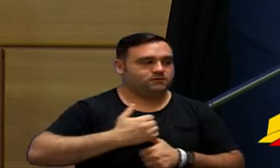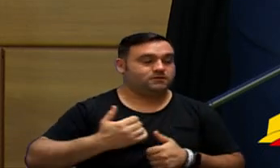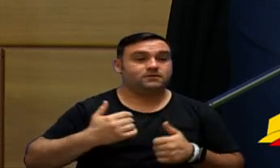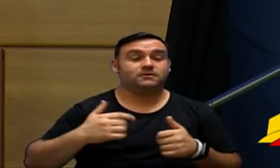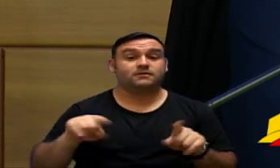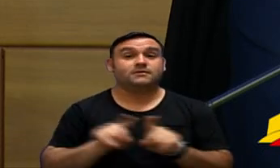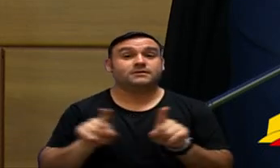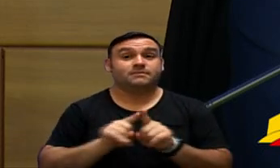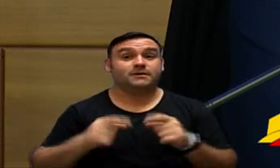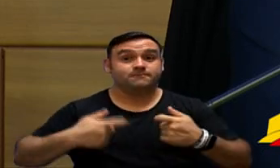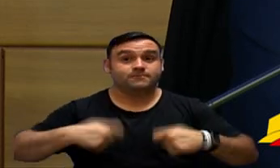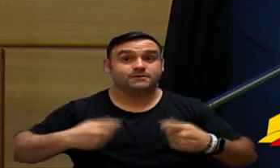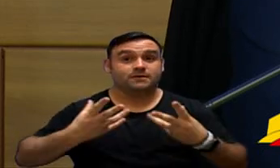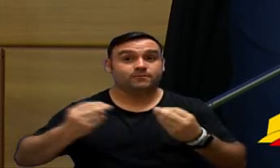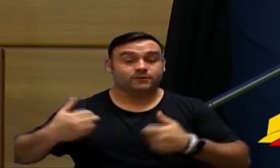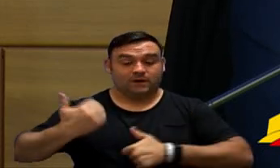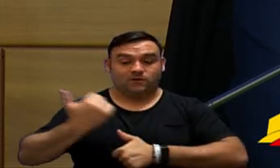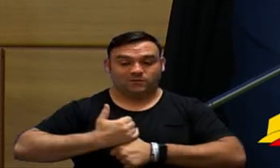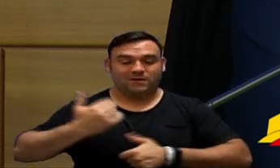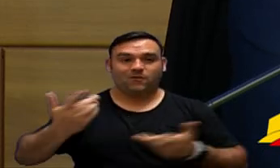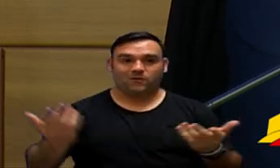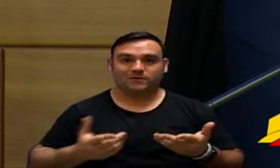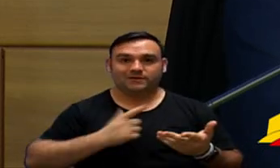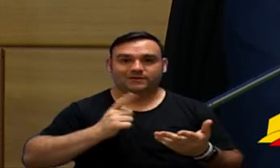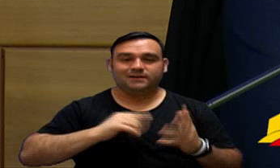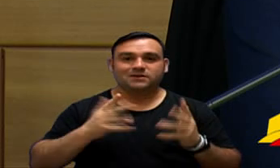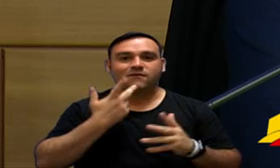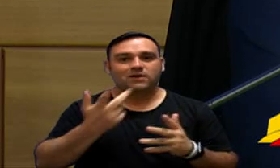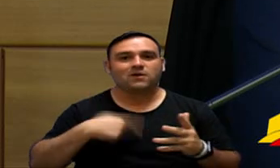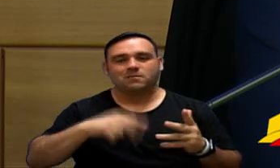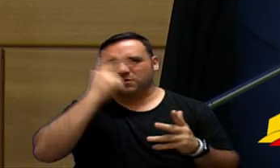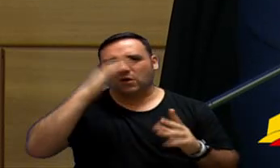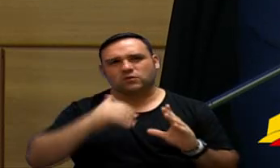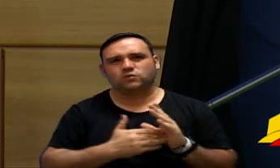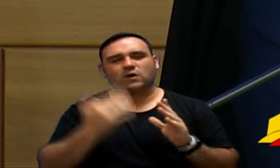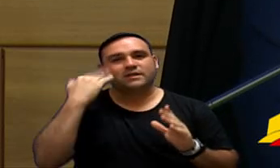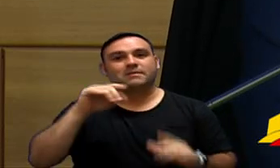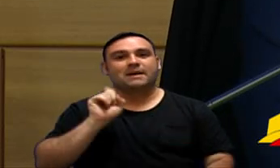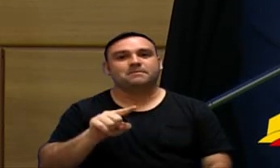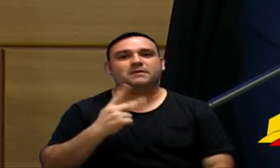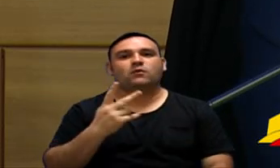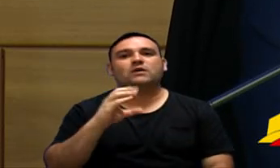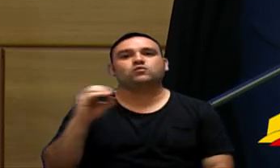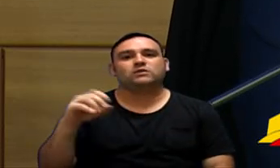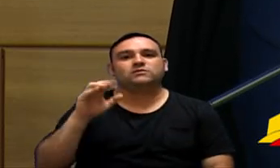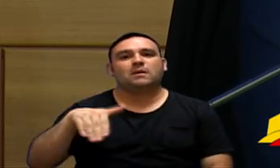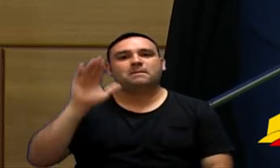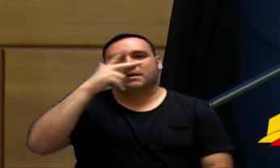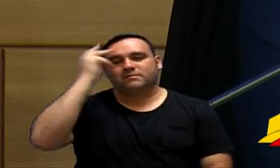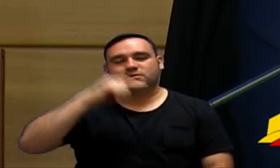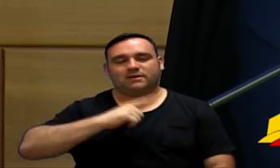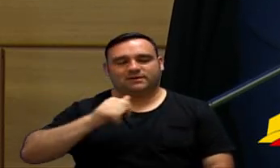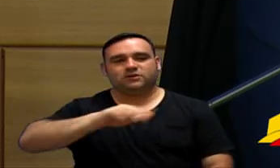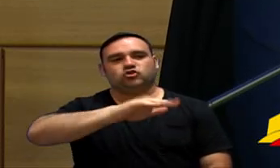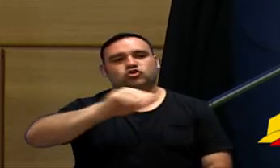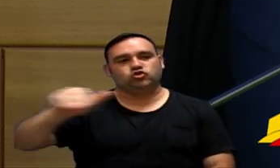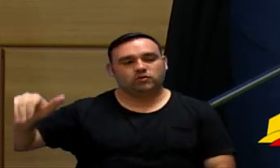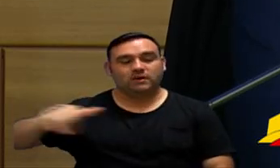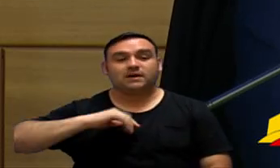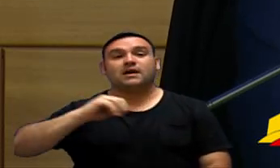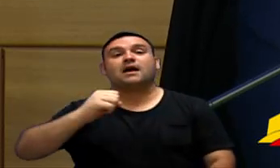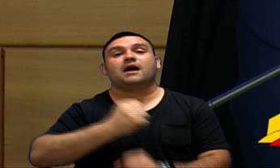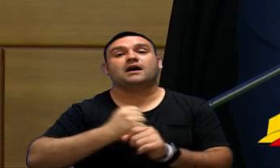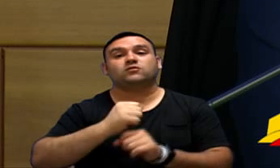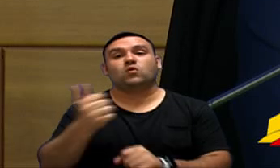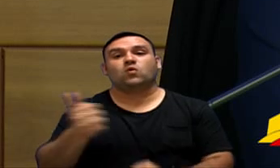Além da necessidade muito grande de recomposição, que já foi dito aqui, é público, é notório, que foram mais de 1.200 estatutários chamados, 11